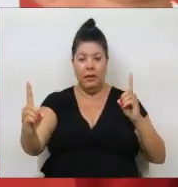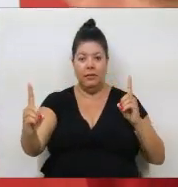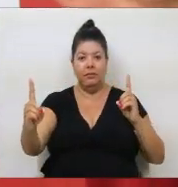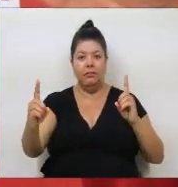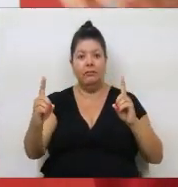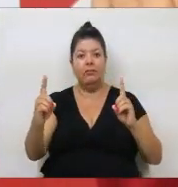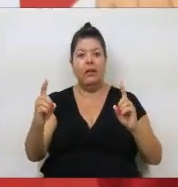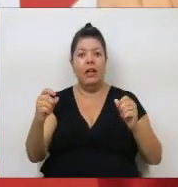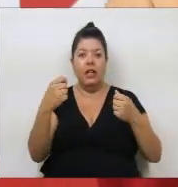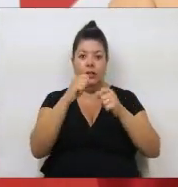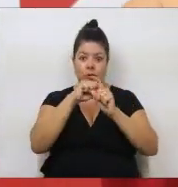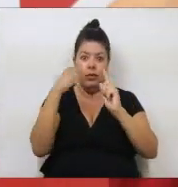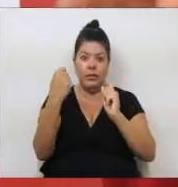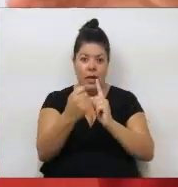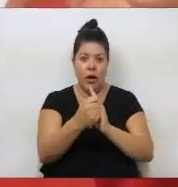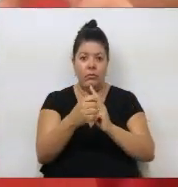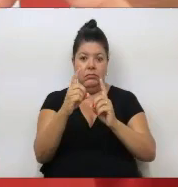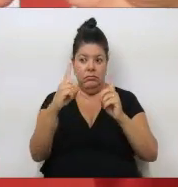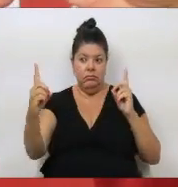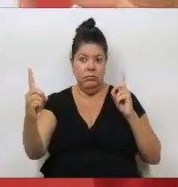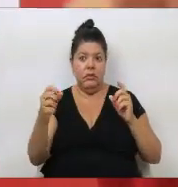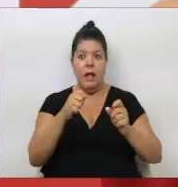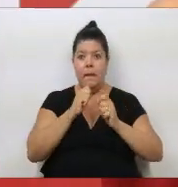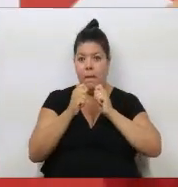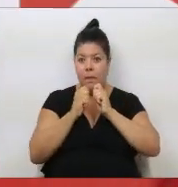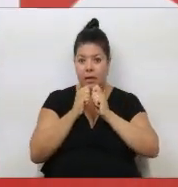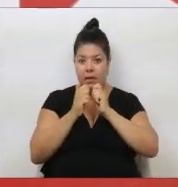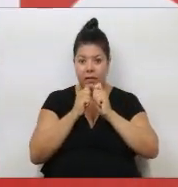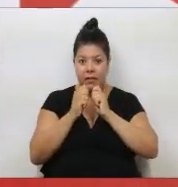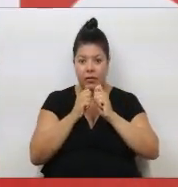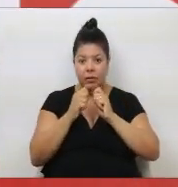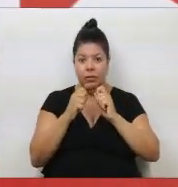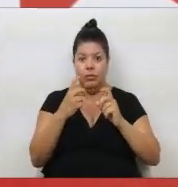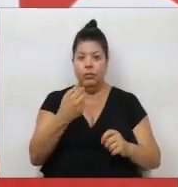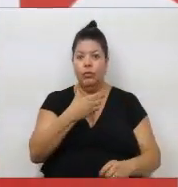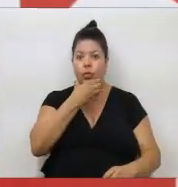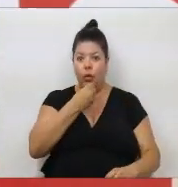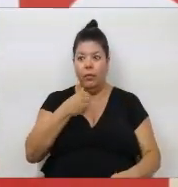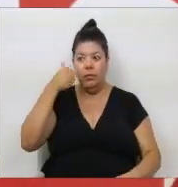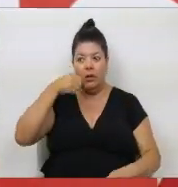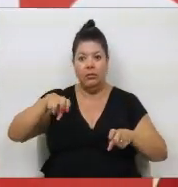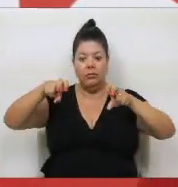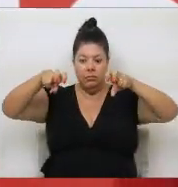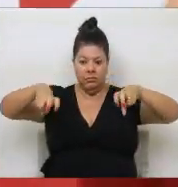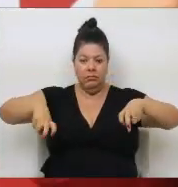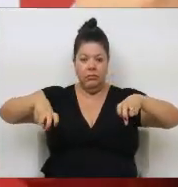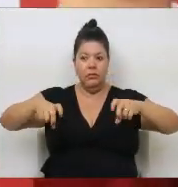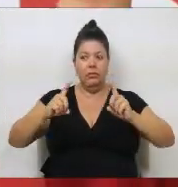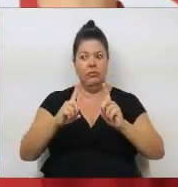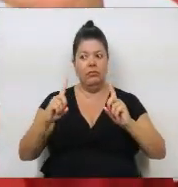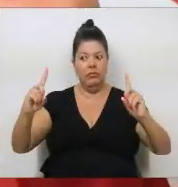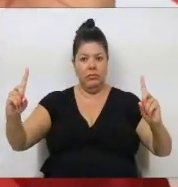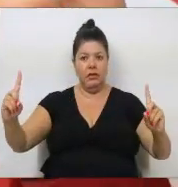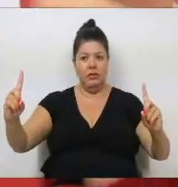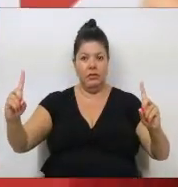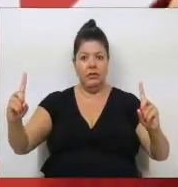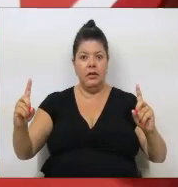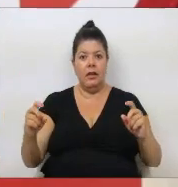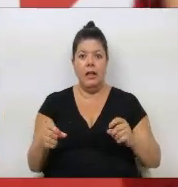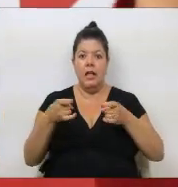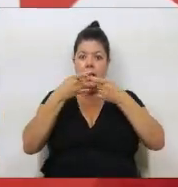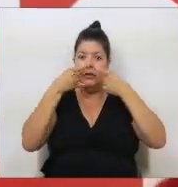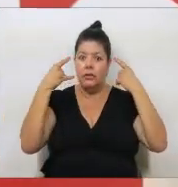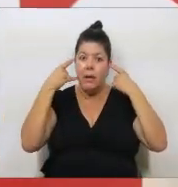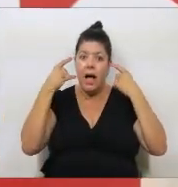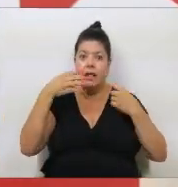distanciamento social necessário aqui entre eu e o Kleber, né? Não estamos usando máscaras, mas estamos um do lado do outro aqui, e